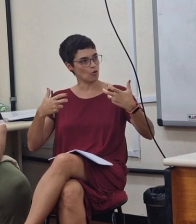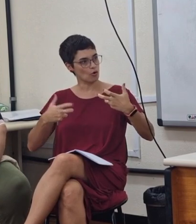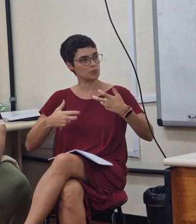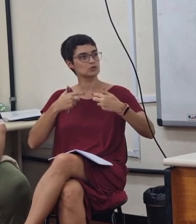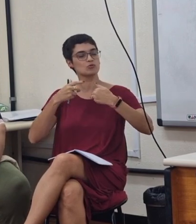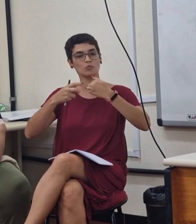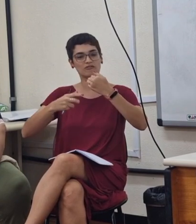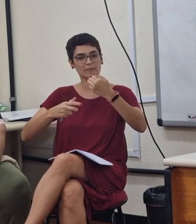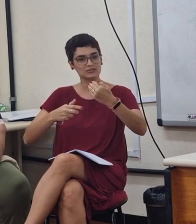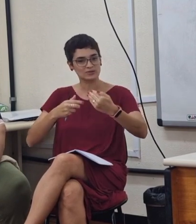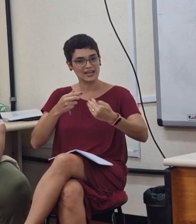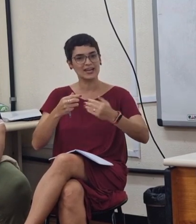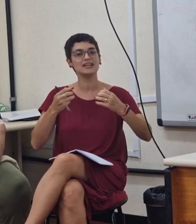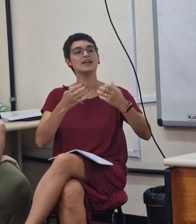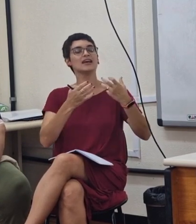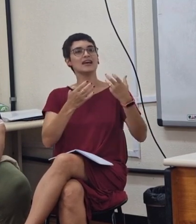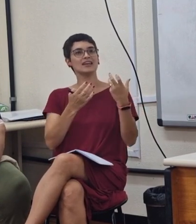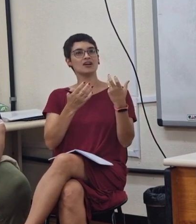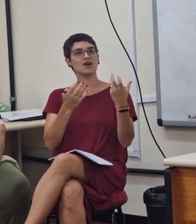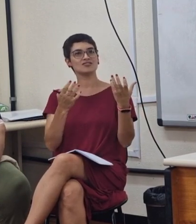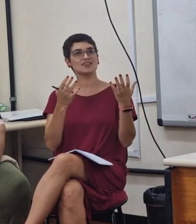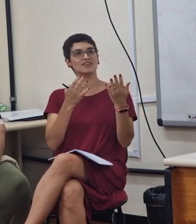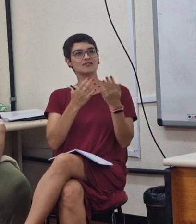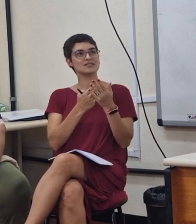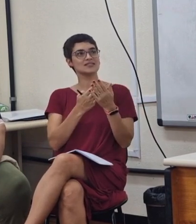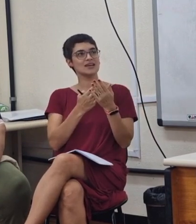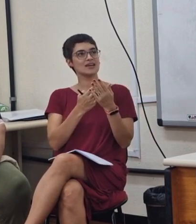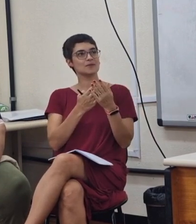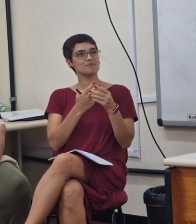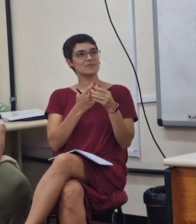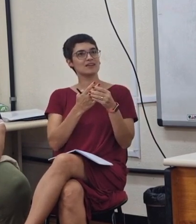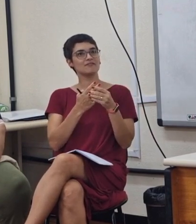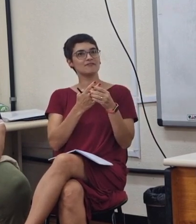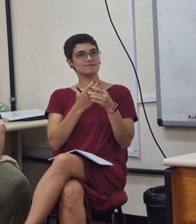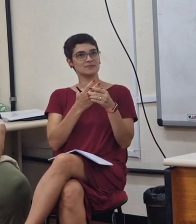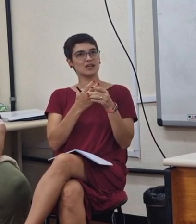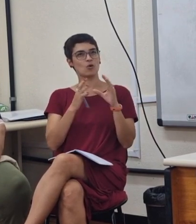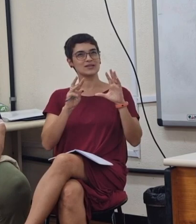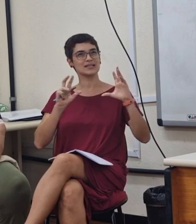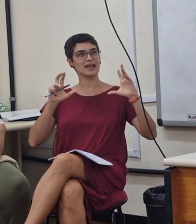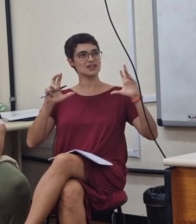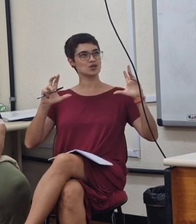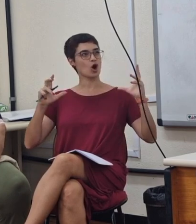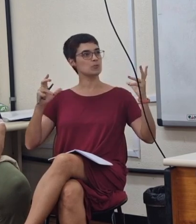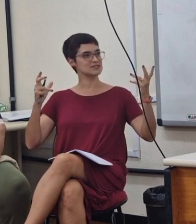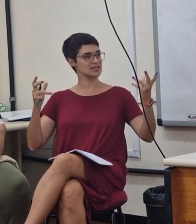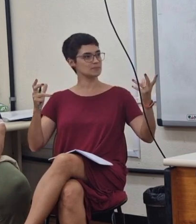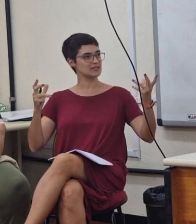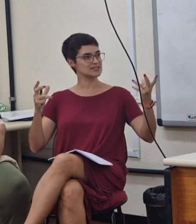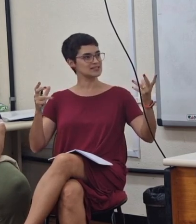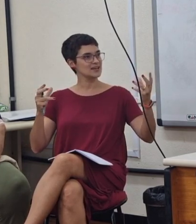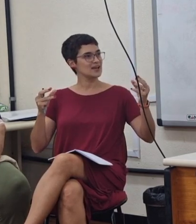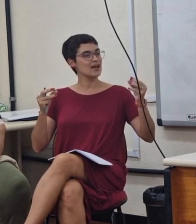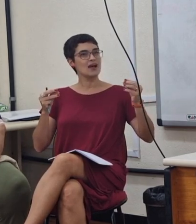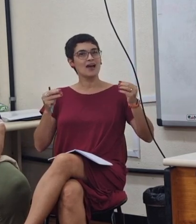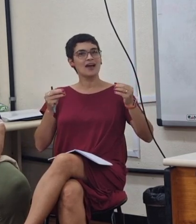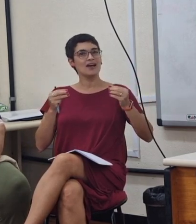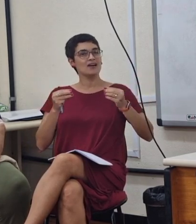lugar do corpo, do movimento dele. E eu acho que você, com essa ideia de corpos